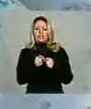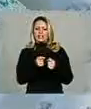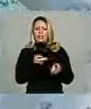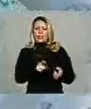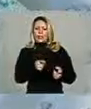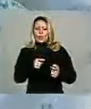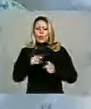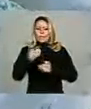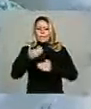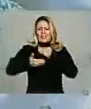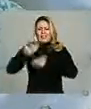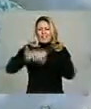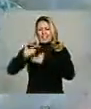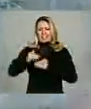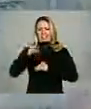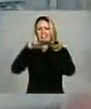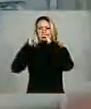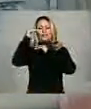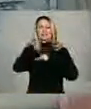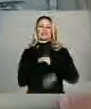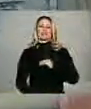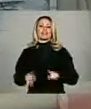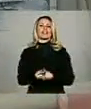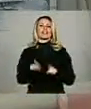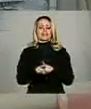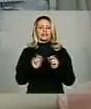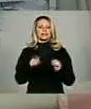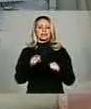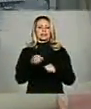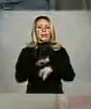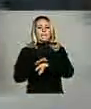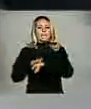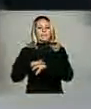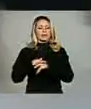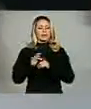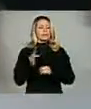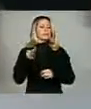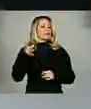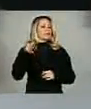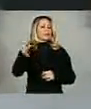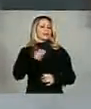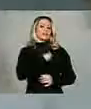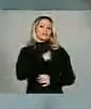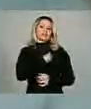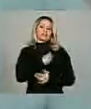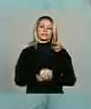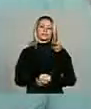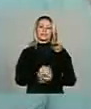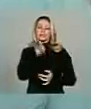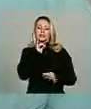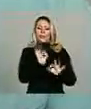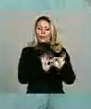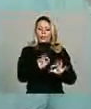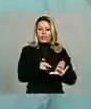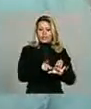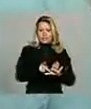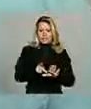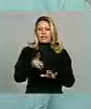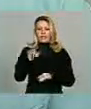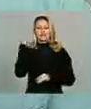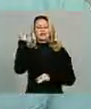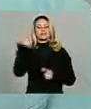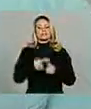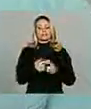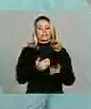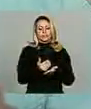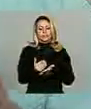no desenvolvimento da criança e ainda deixam sequelas para o resto da vida. O teste do pezinho é super importante porque a partir do